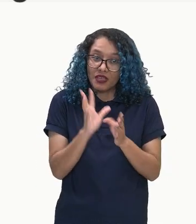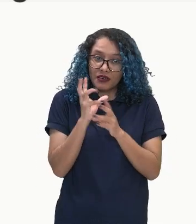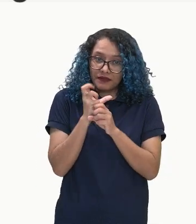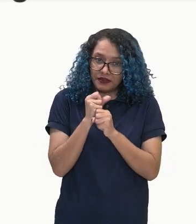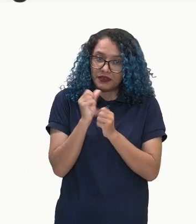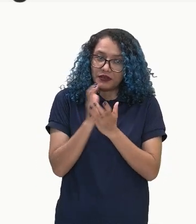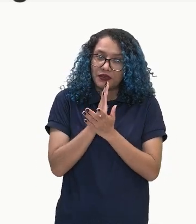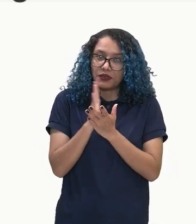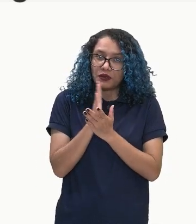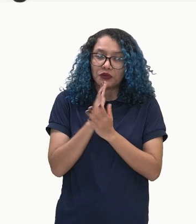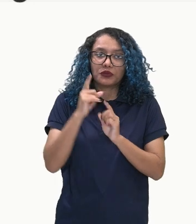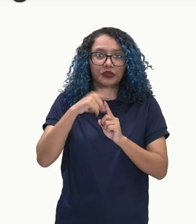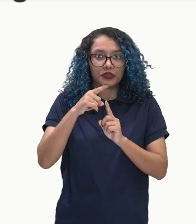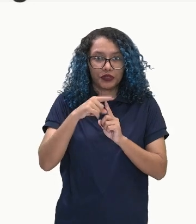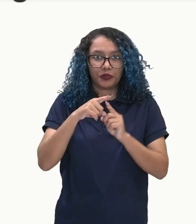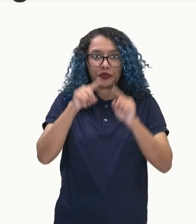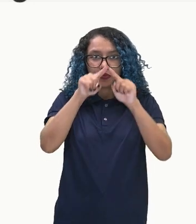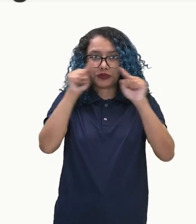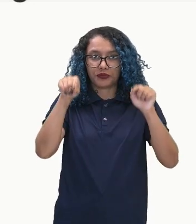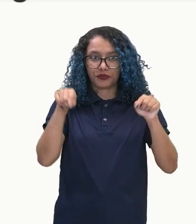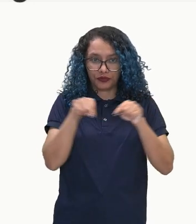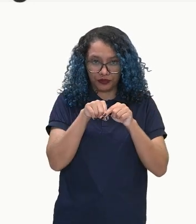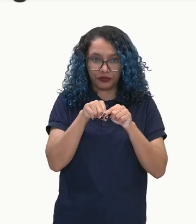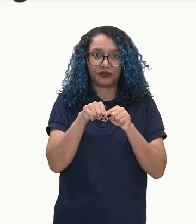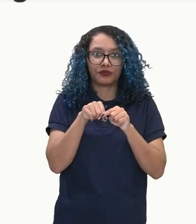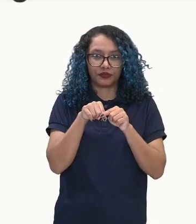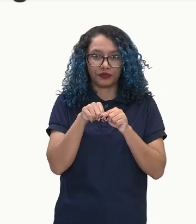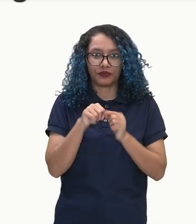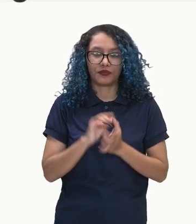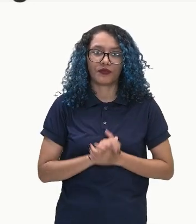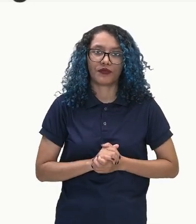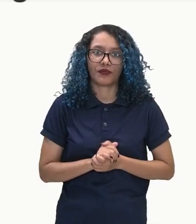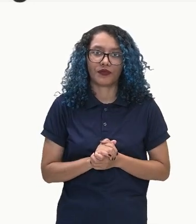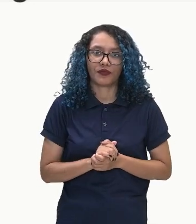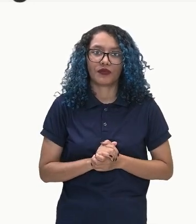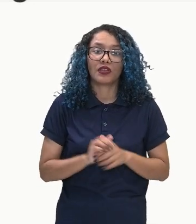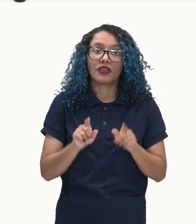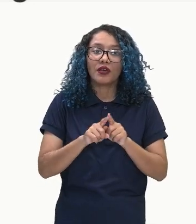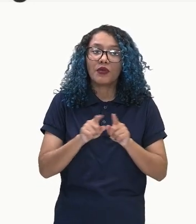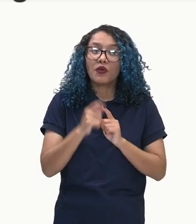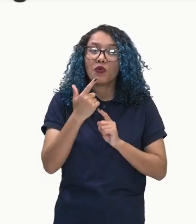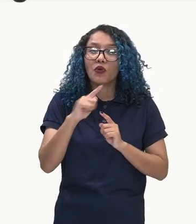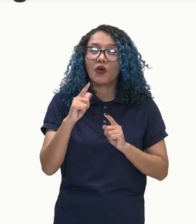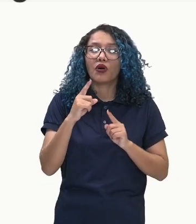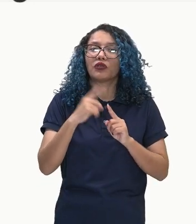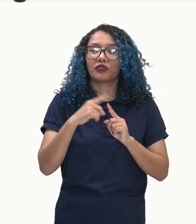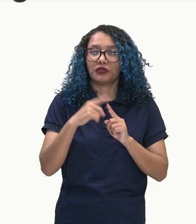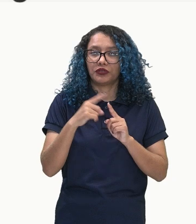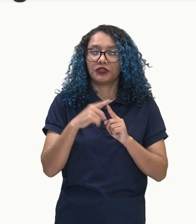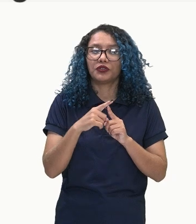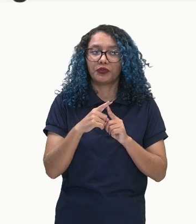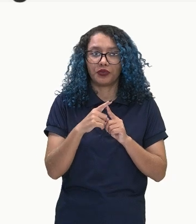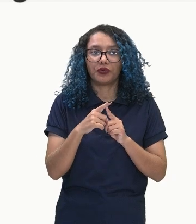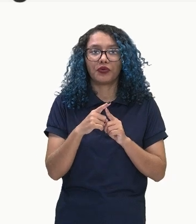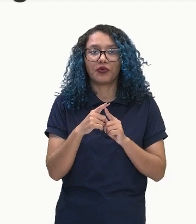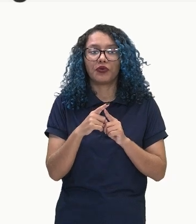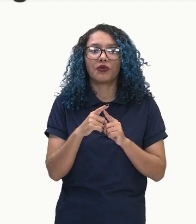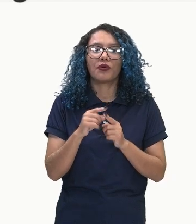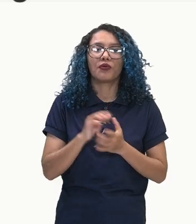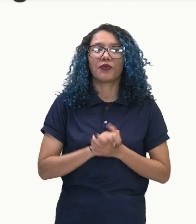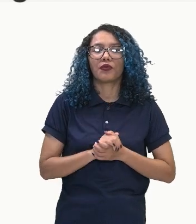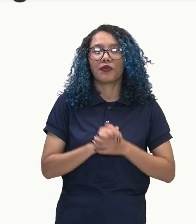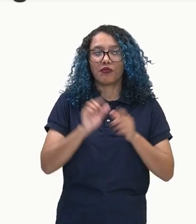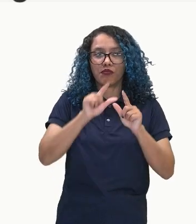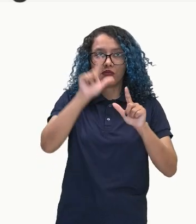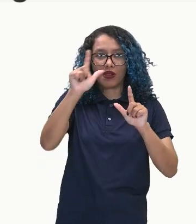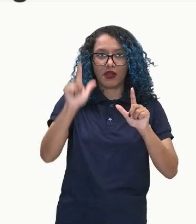dos trapézios, certo? Porque eu comecei dizendo para você que tem uma outra classificação também para os quadriláteros, não é isso? Que é o que nós chamamos